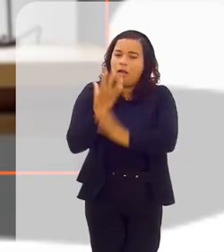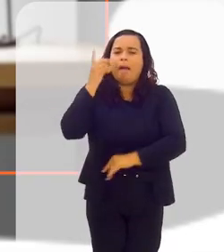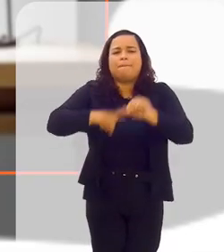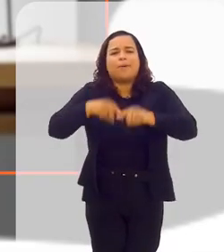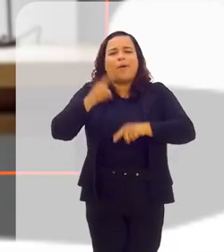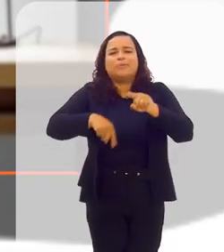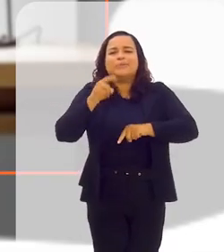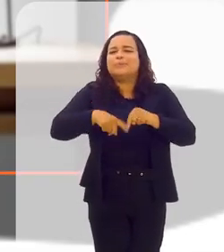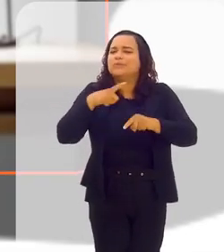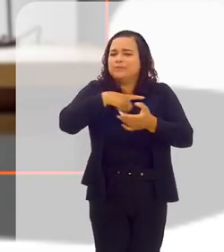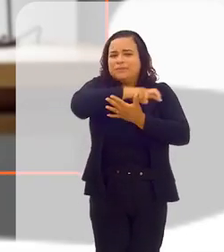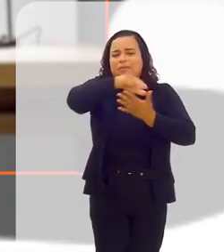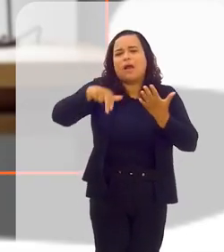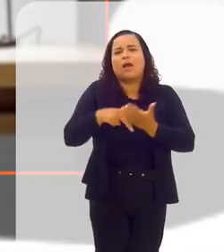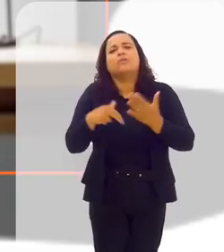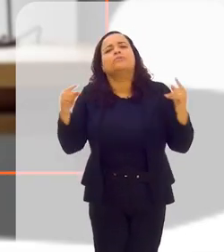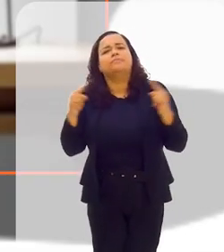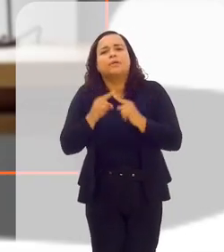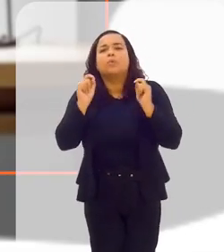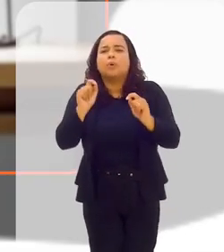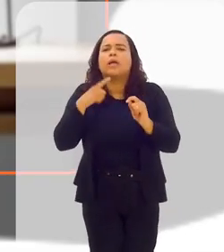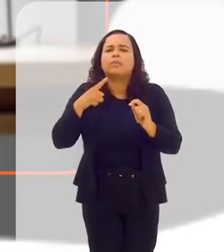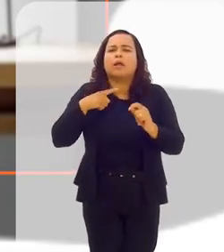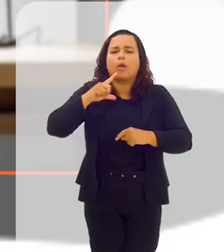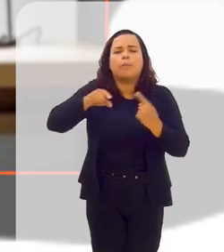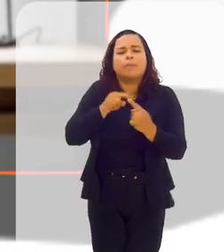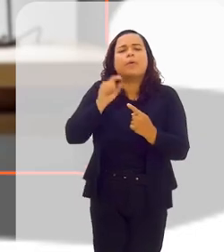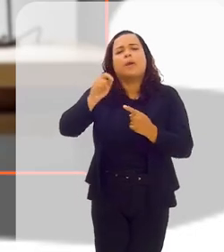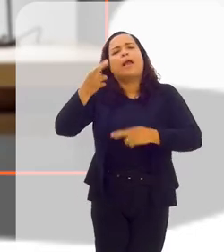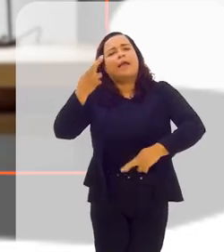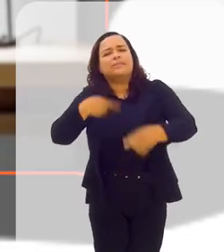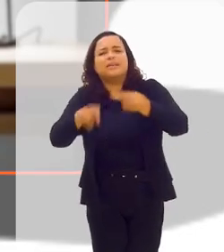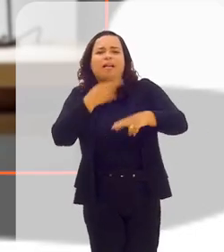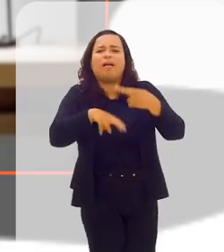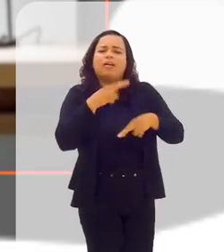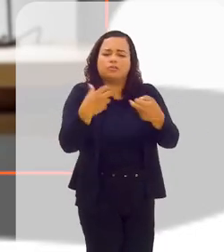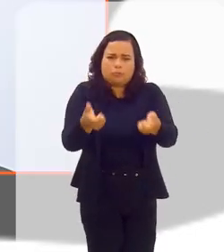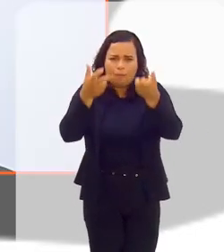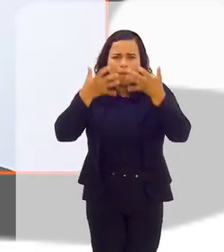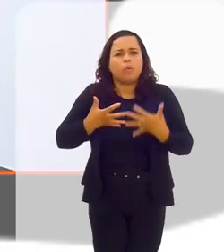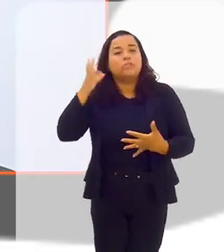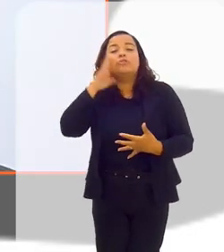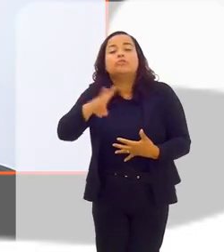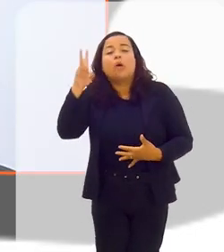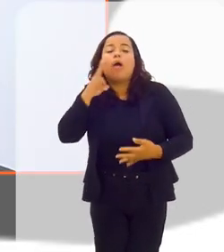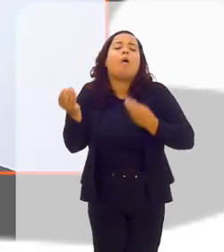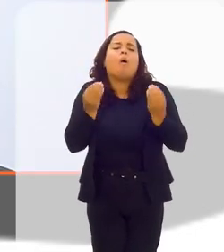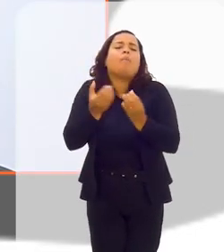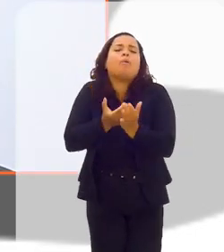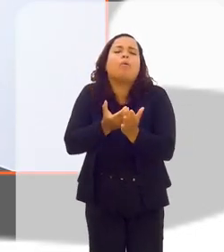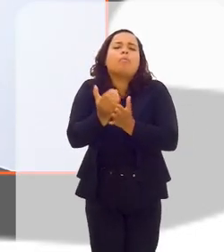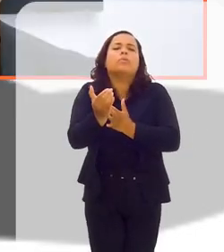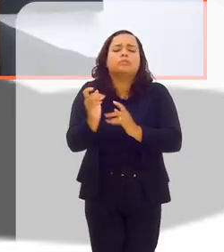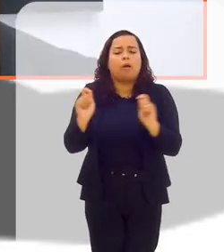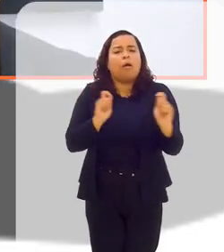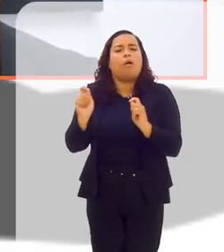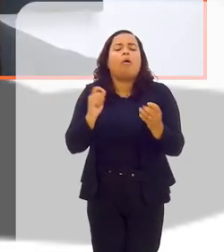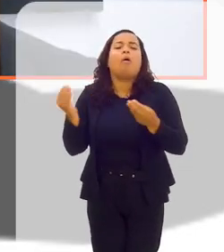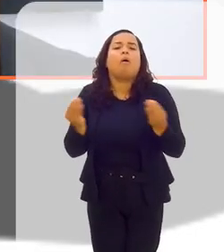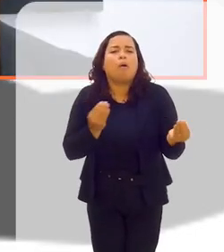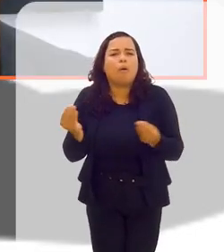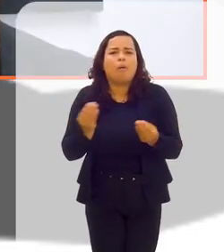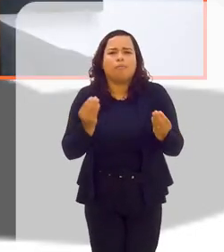essa linha de produto que tem reciclagem. Conta pra gente como é que foi o histórico disso, como é que tudo isso começou, qual é a